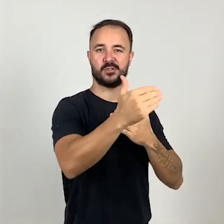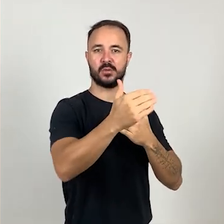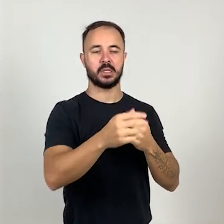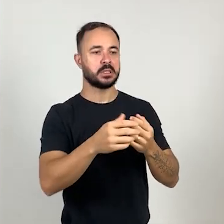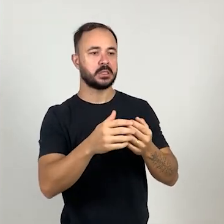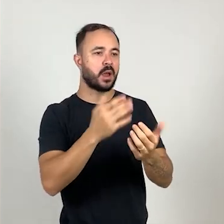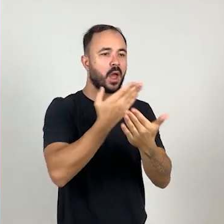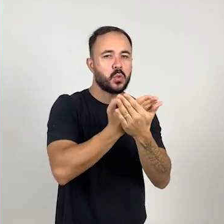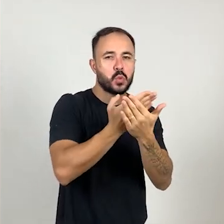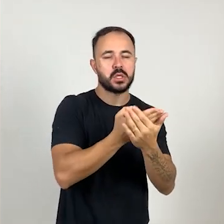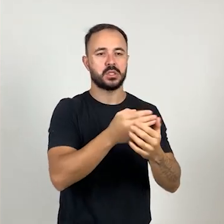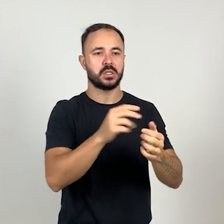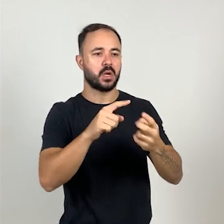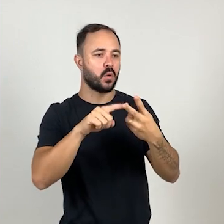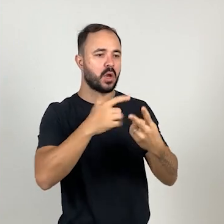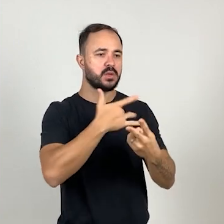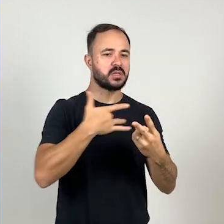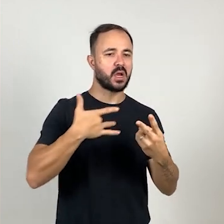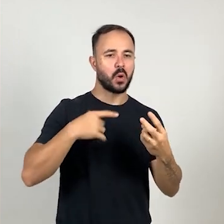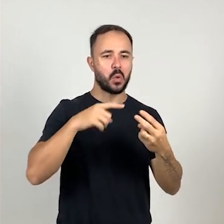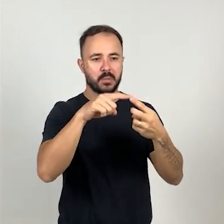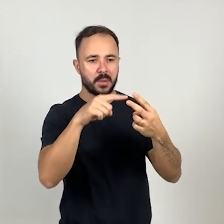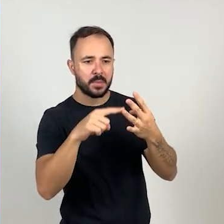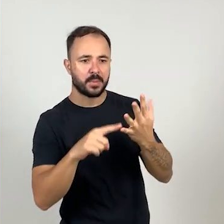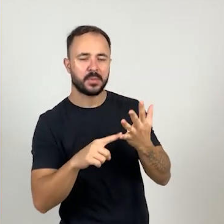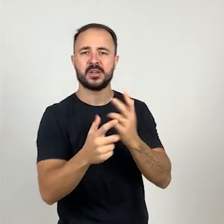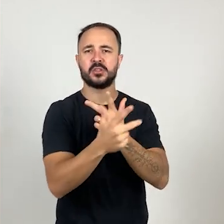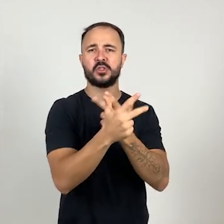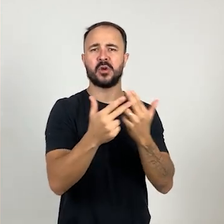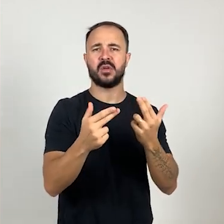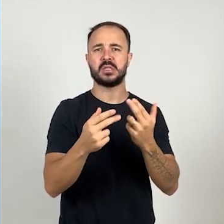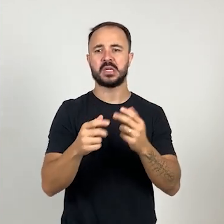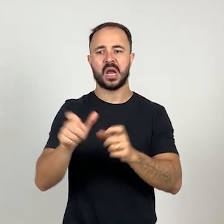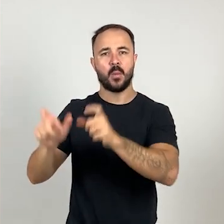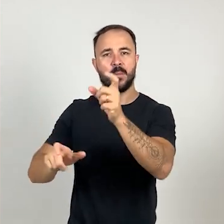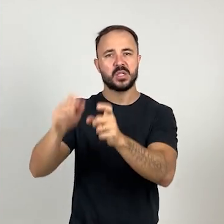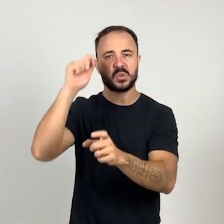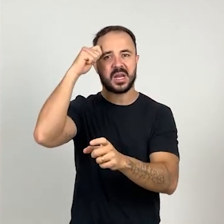e acesso a recursos entre pessoas brancas e negras.